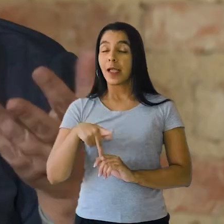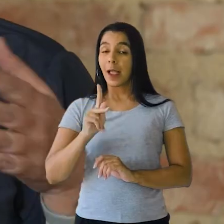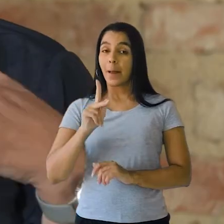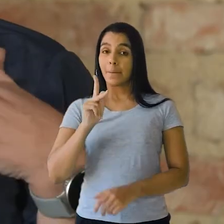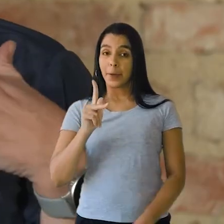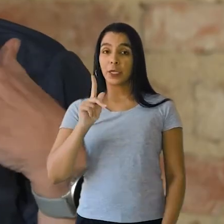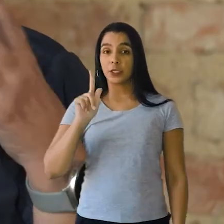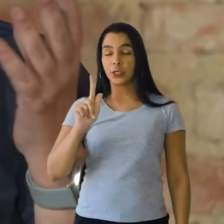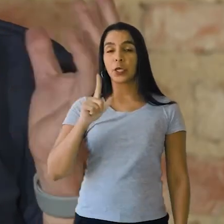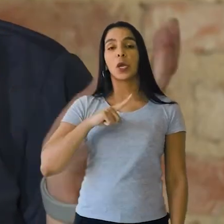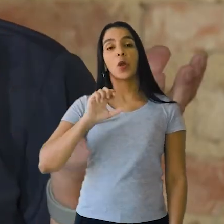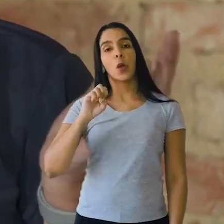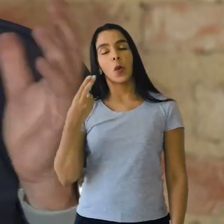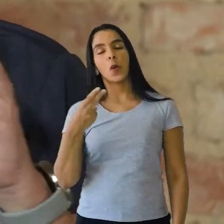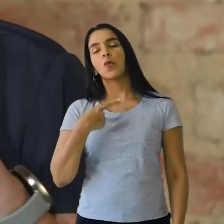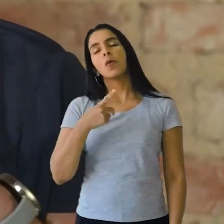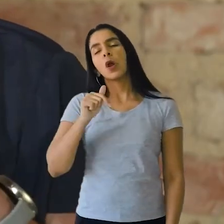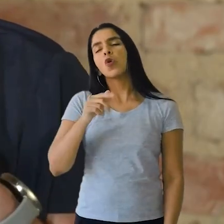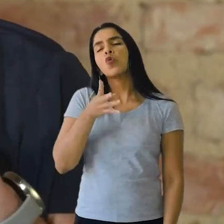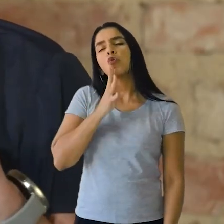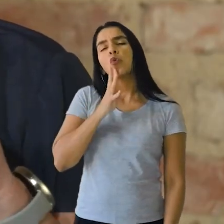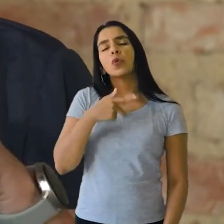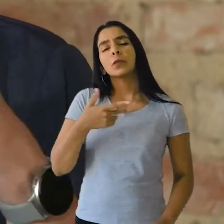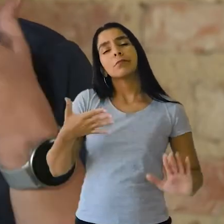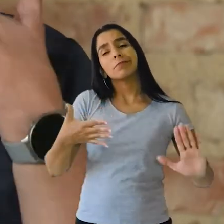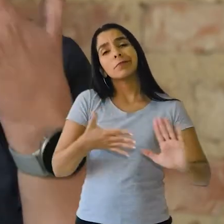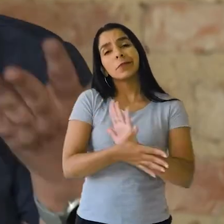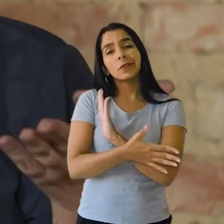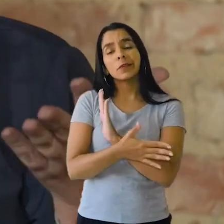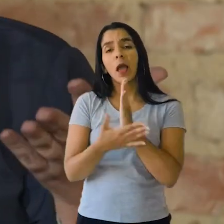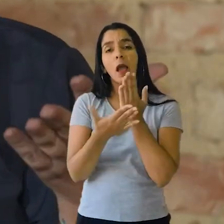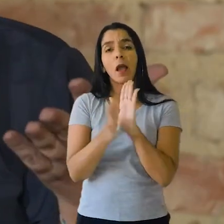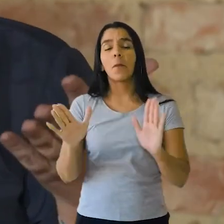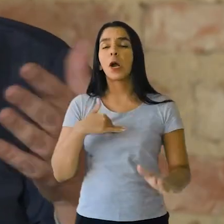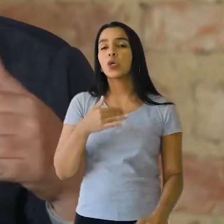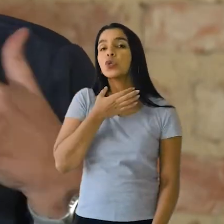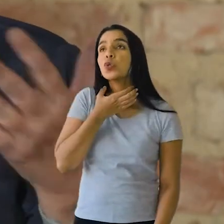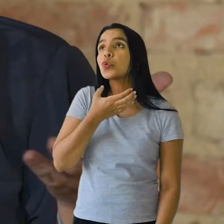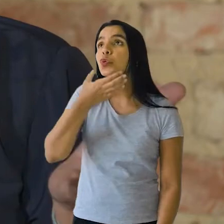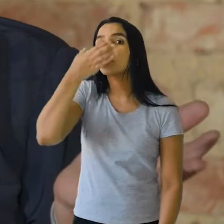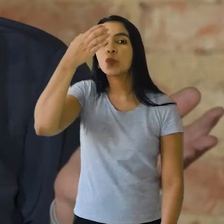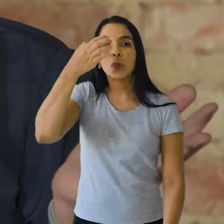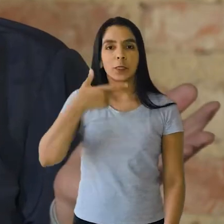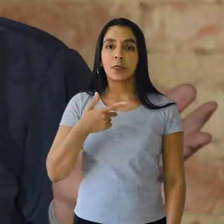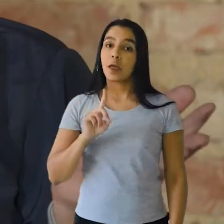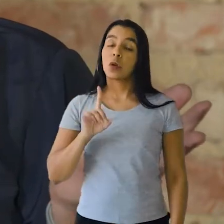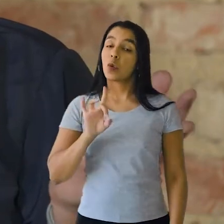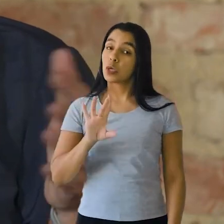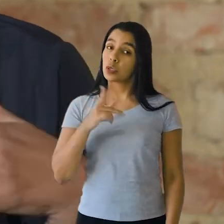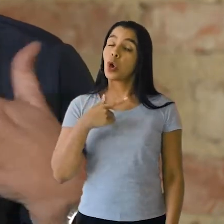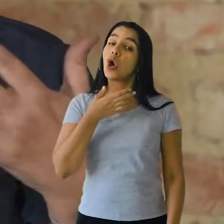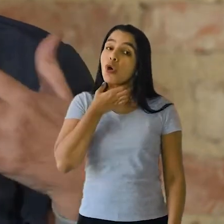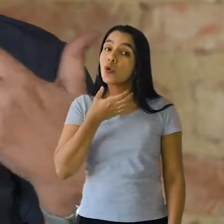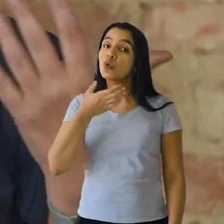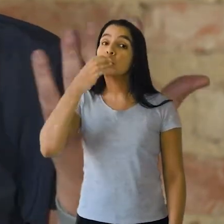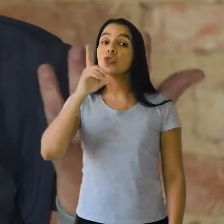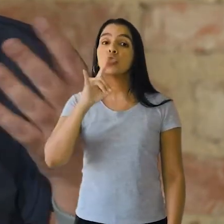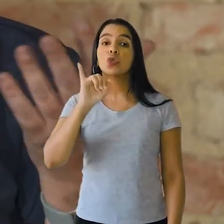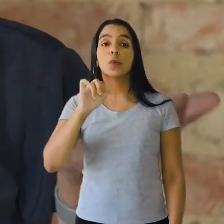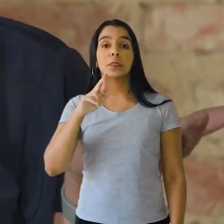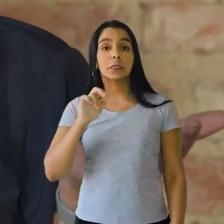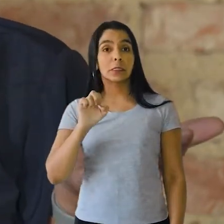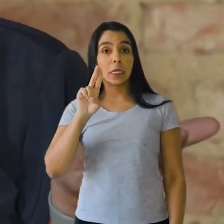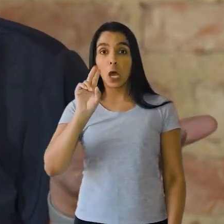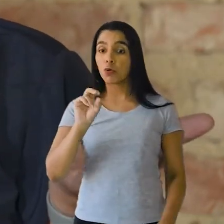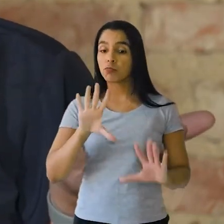KPG, ou a extinção Cretáceo-Paleógeno, vulgarmente conhecida como a extinção dos dinossauros, apesar de não terem